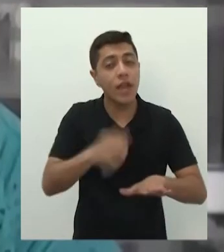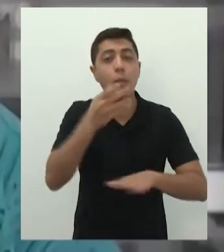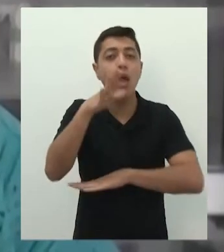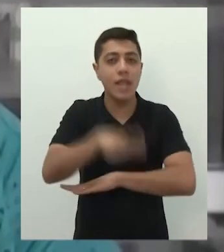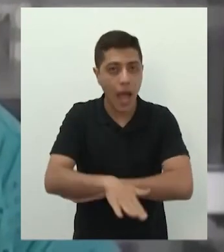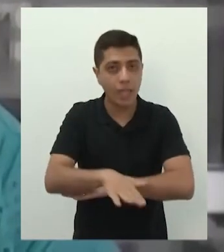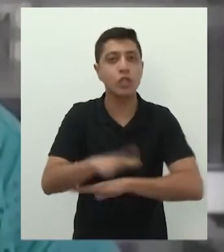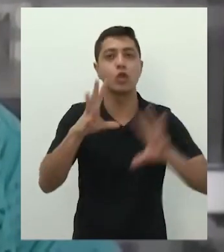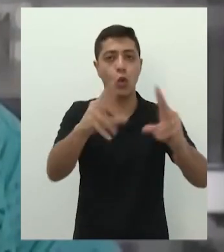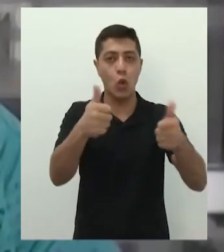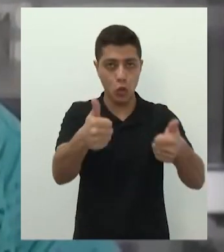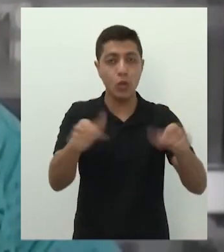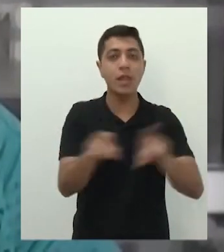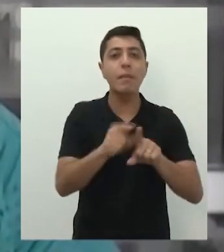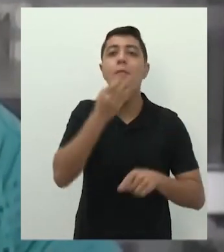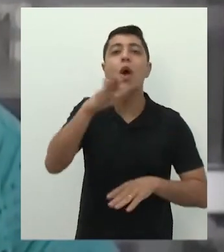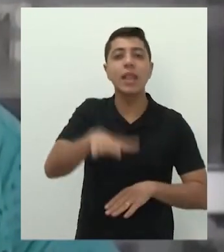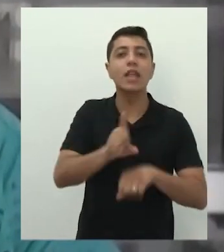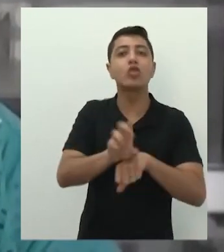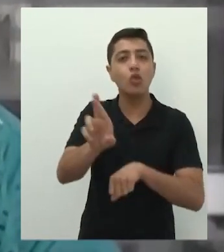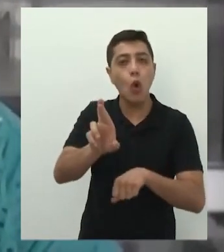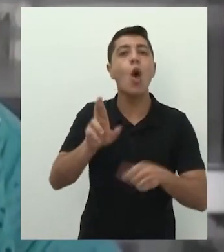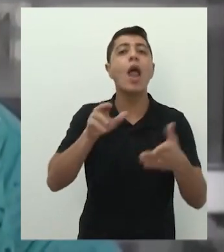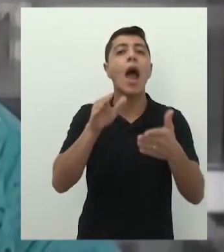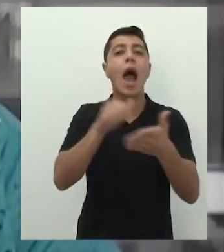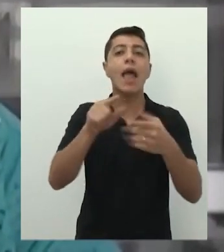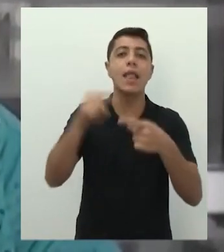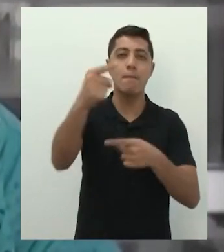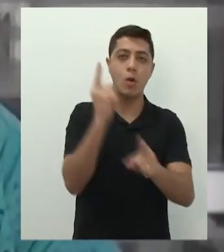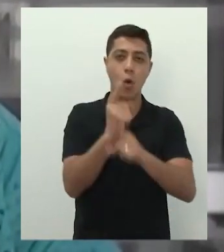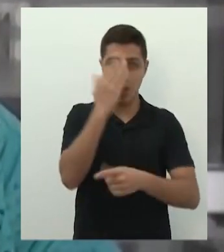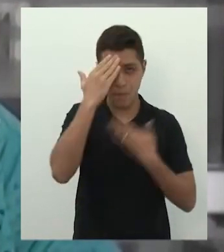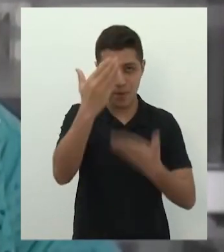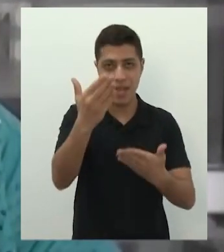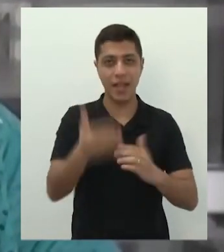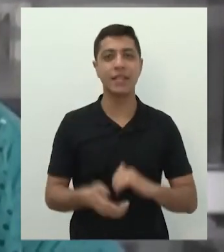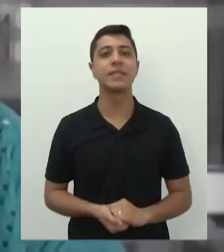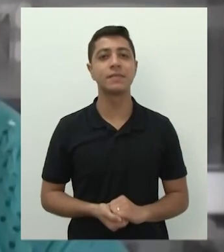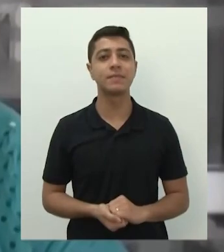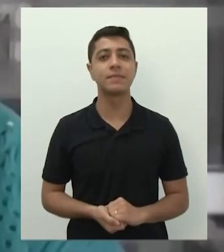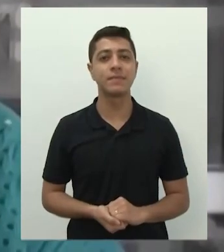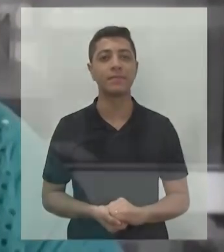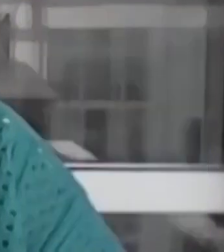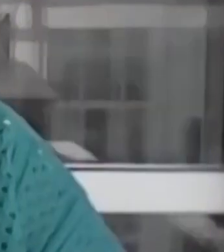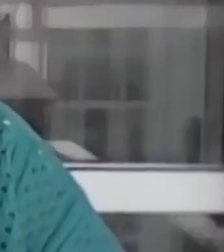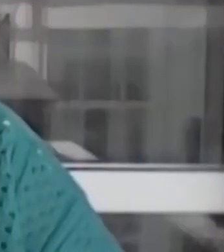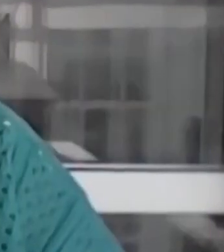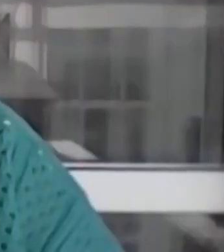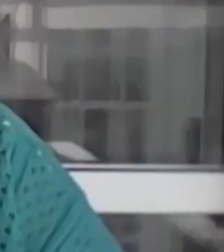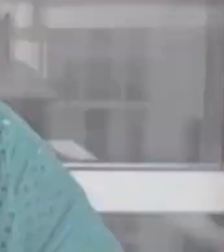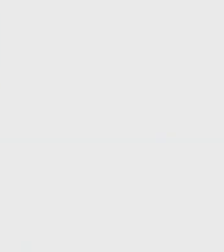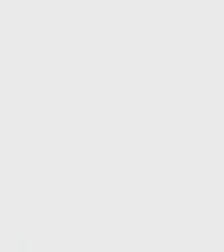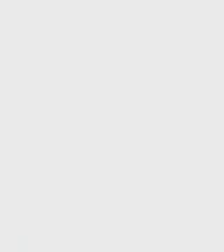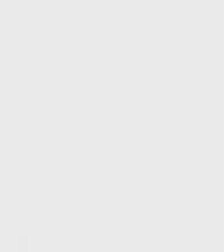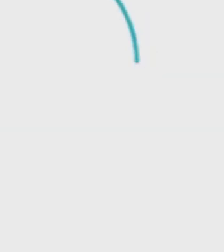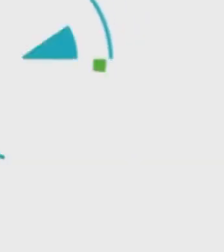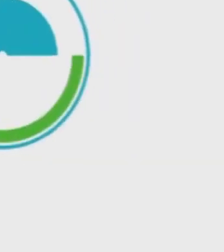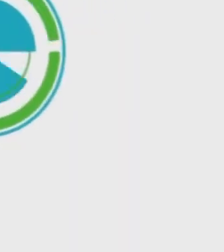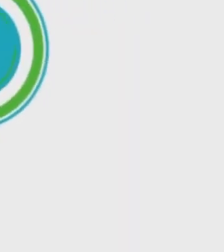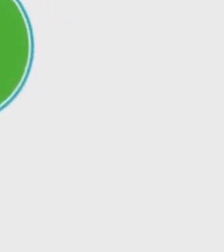trazer novas temáticas também. Pessoal, agradeço muito a audiência de todos na tarde de hoje. Peço para que vocês permaneçam no canal Formação Continuada.